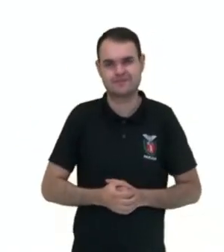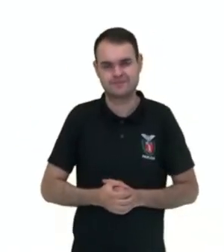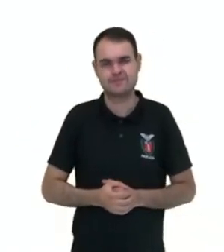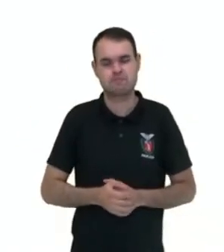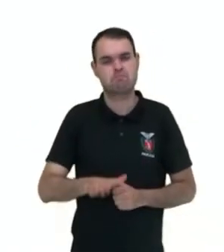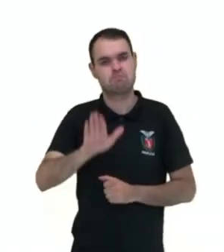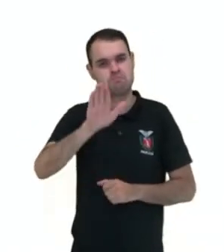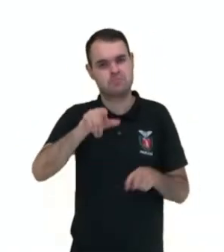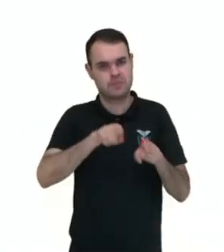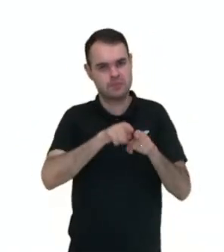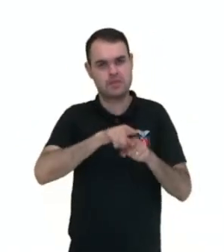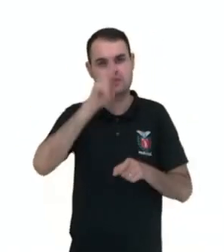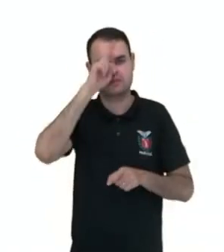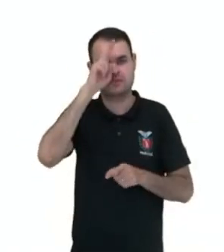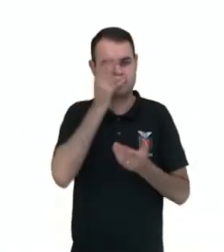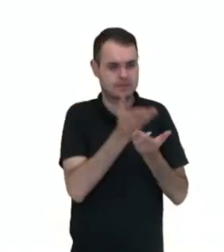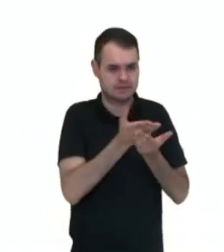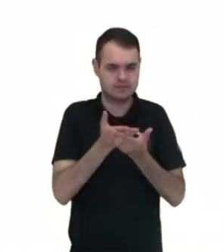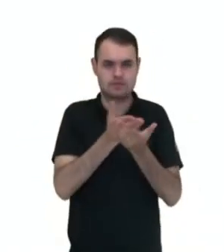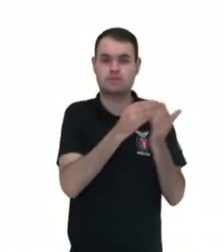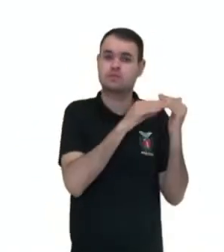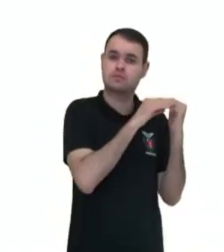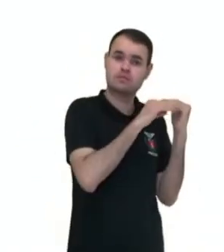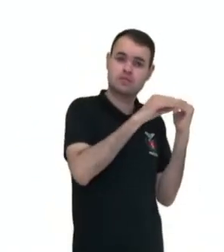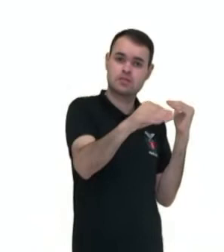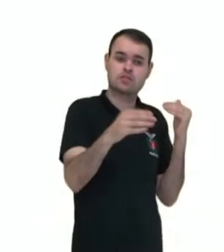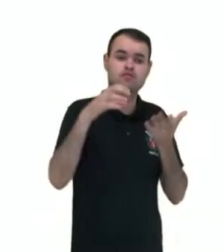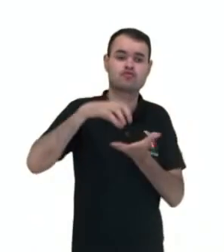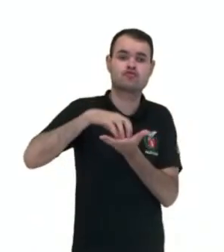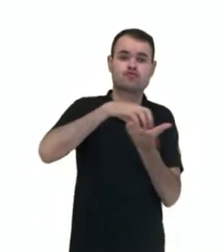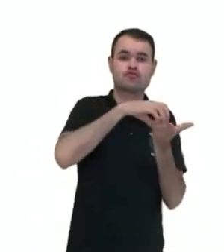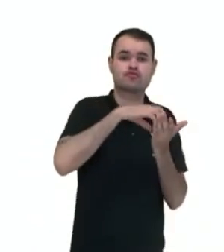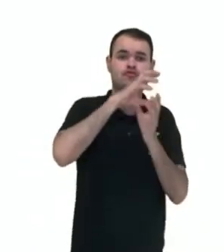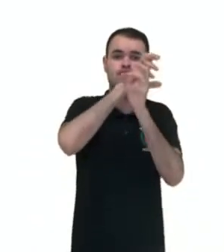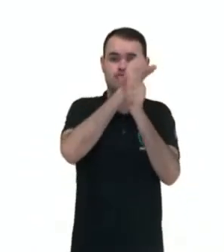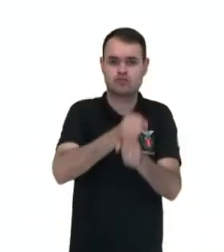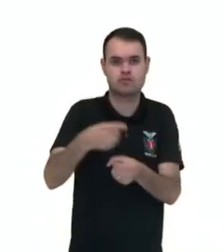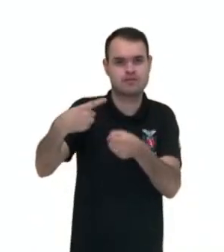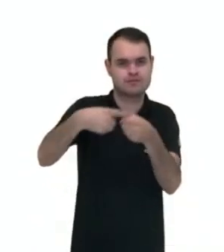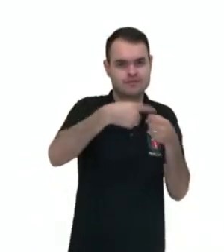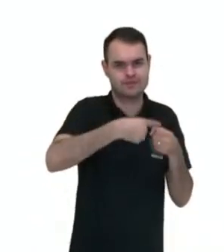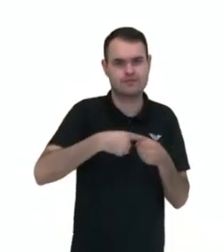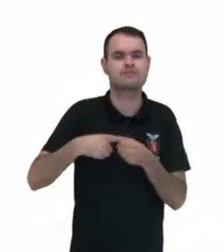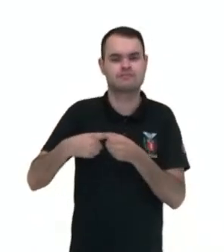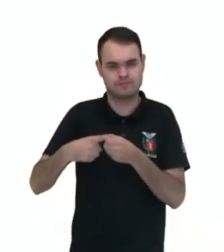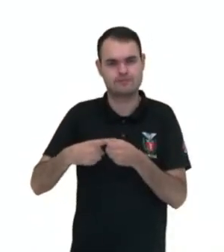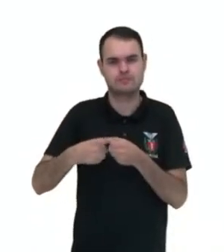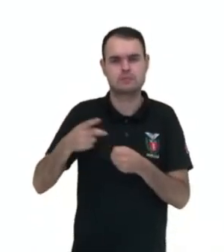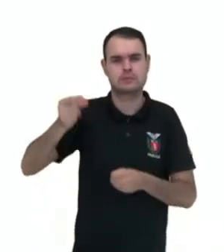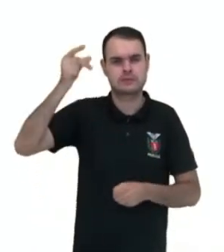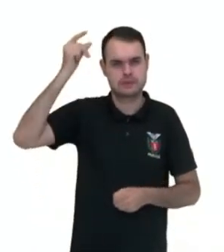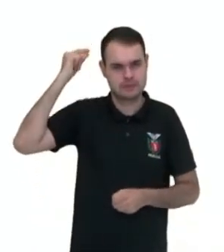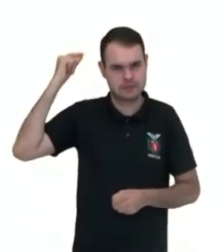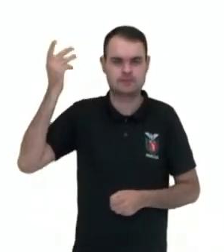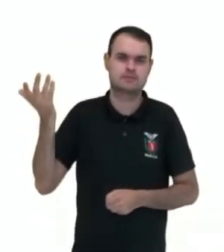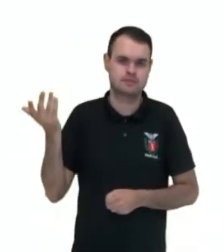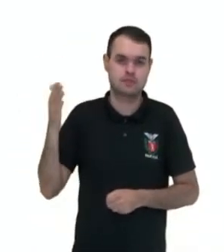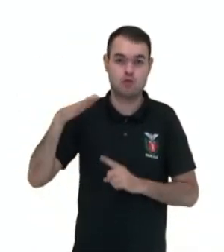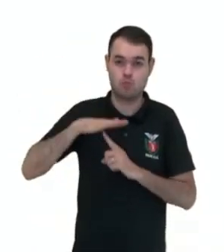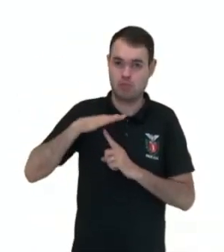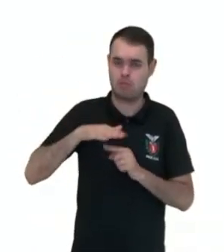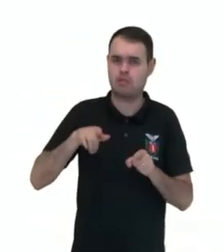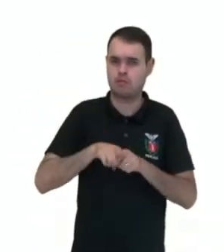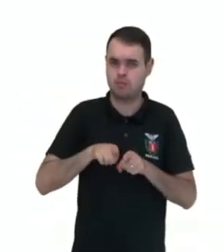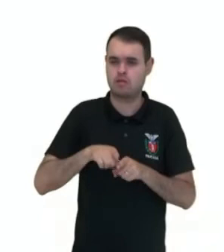Mas também a história estuda as permanências. Os centros históricos, principalmente das cidades, né, mais antigas, no Paraná